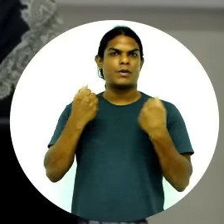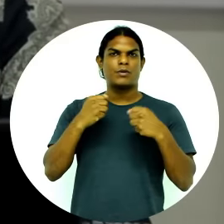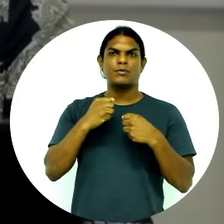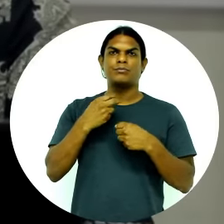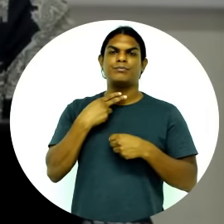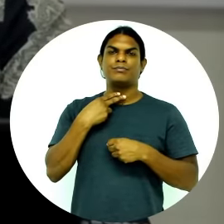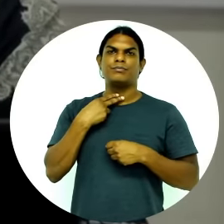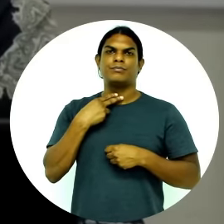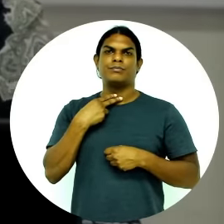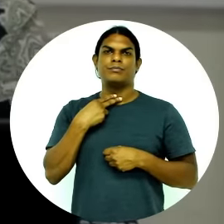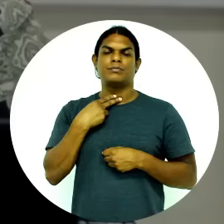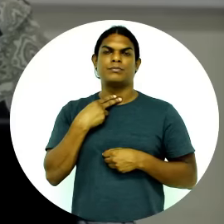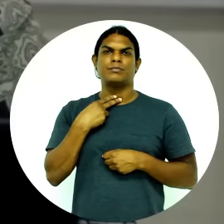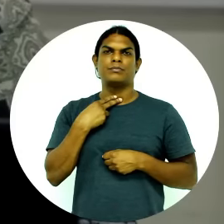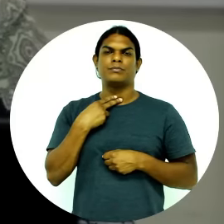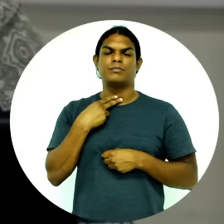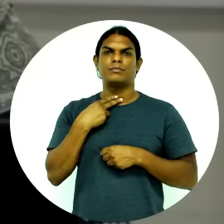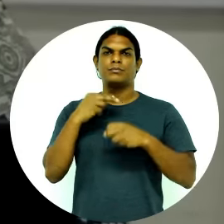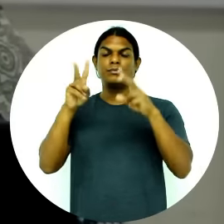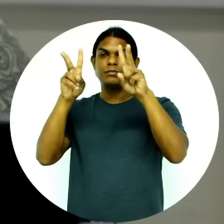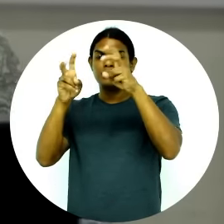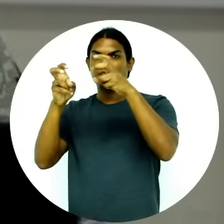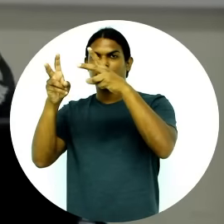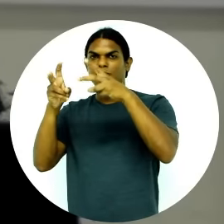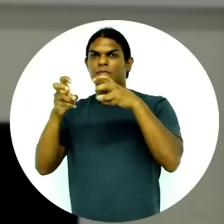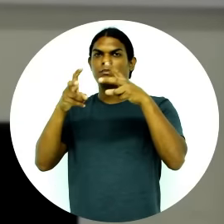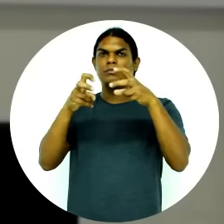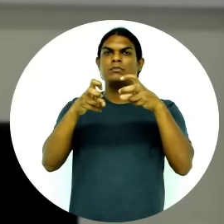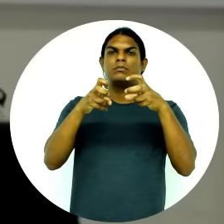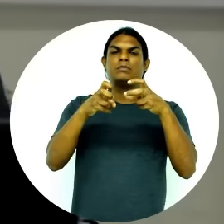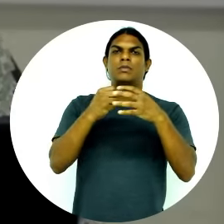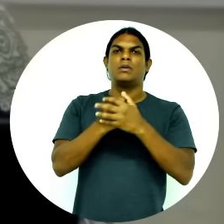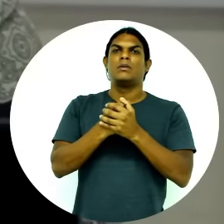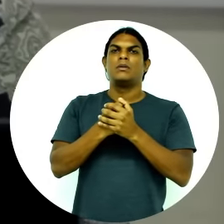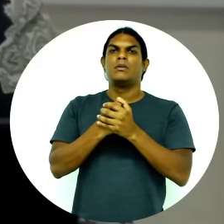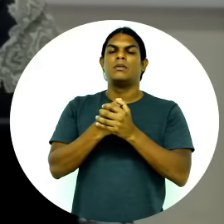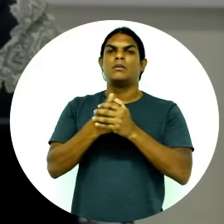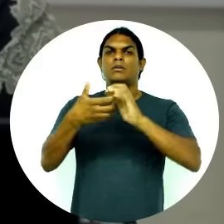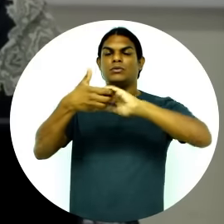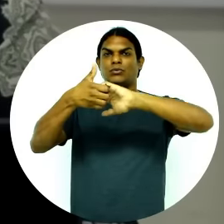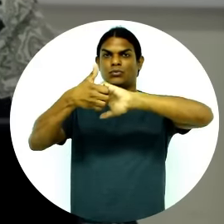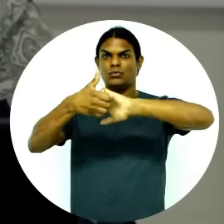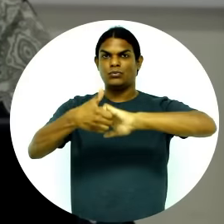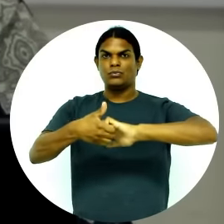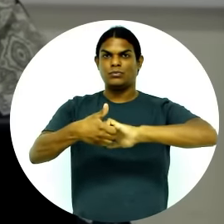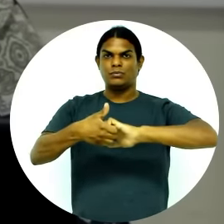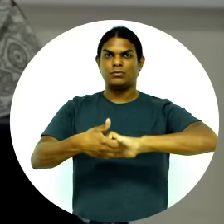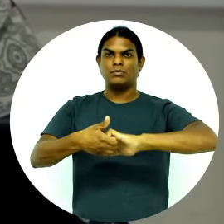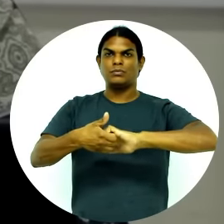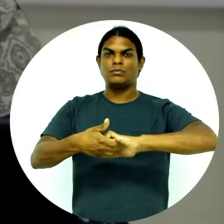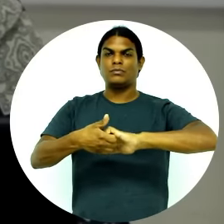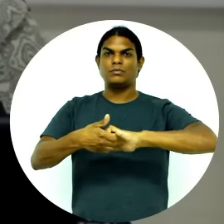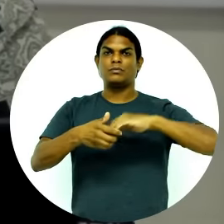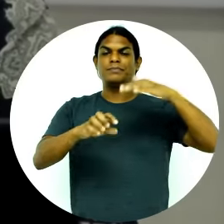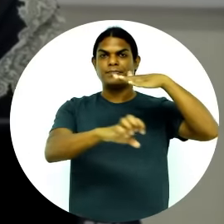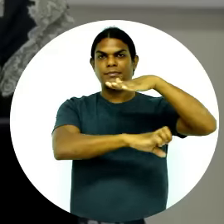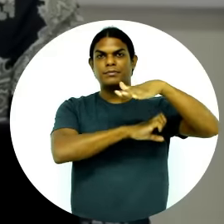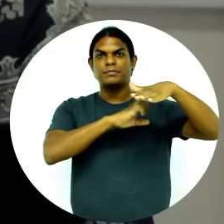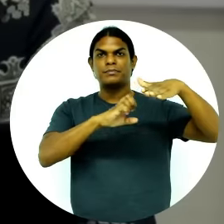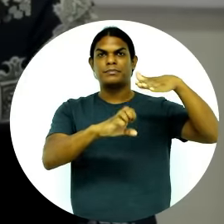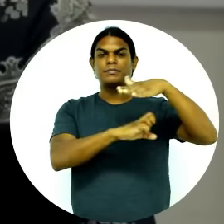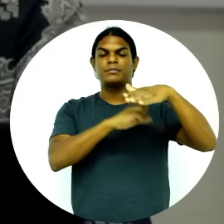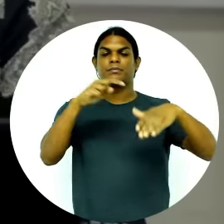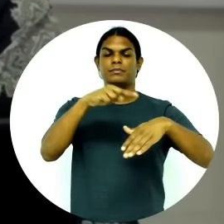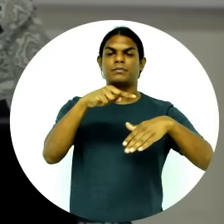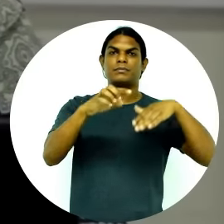da avaliação de desempenho nós chamamos de vícios da avaliação. Nós temos um conjunto de 10 vícios. Vamos